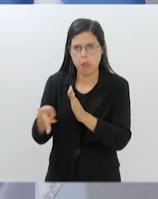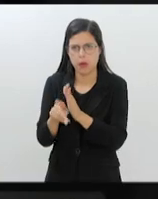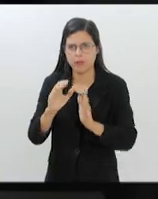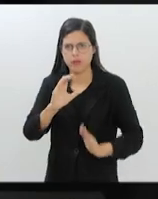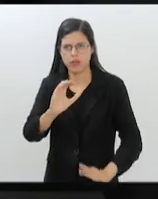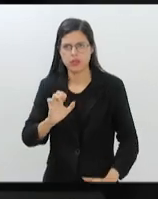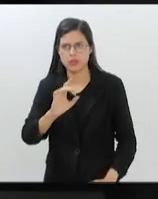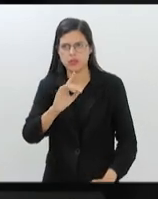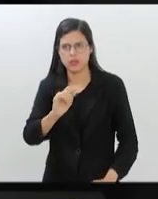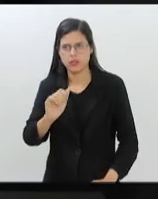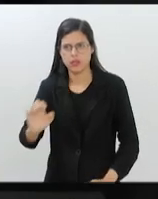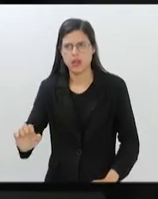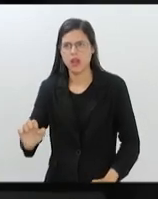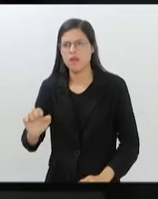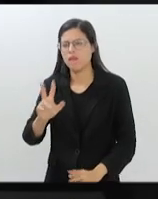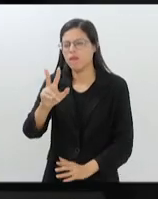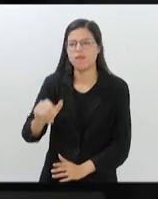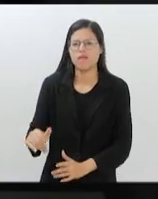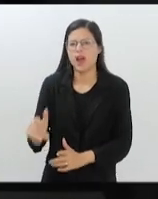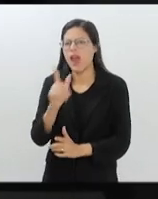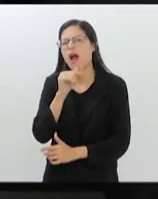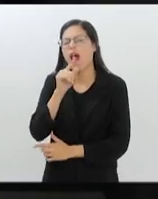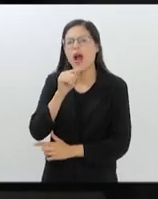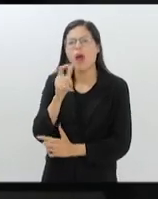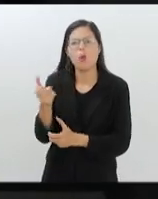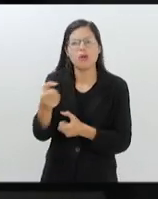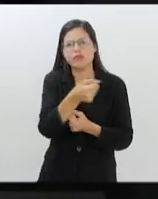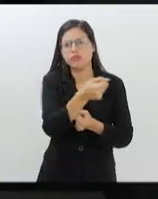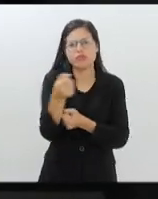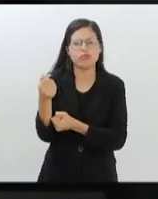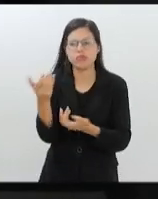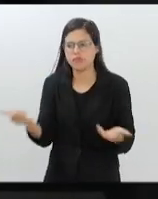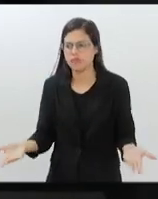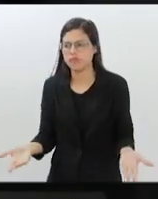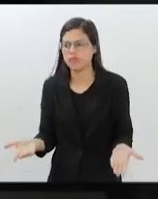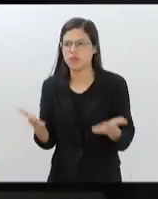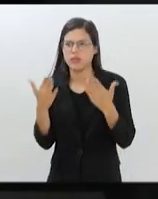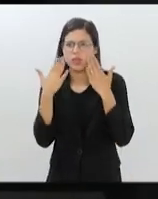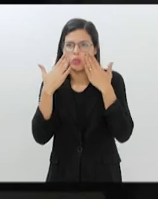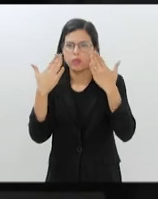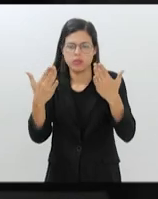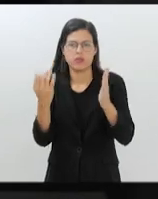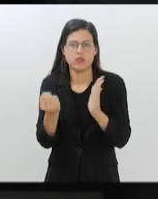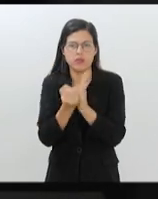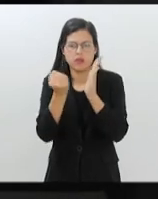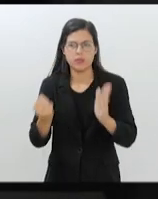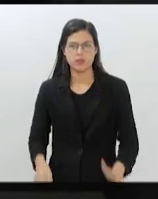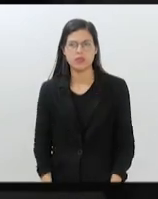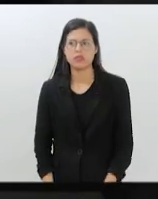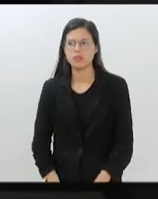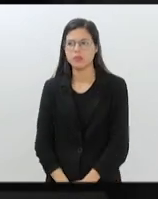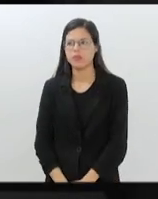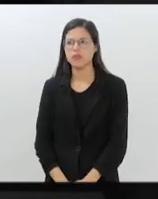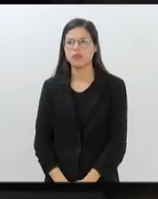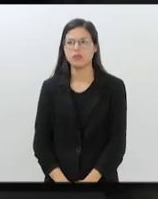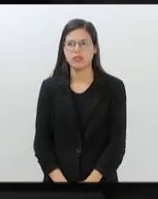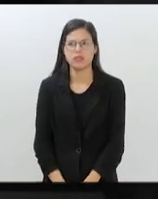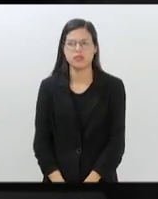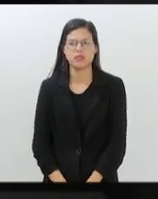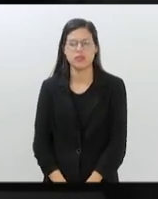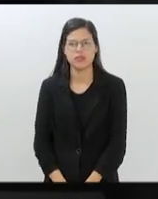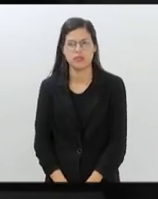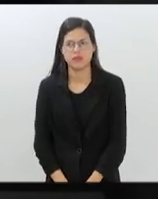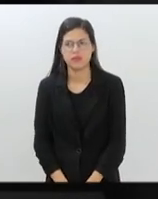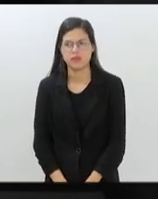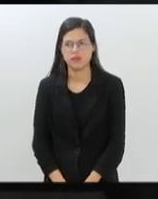distribuir água do Rio de Janeiro molhar todo mundo o que que vai ser exposição da marca exposição da marca R 1 milhão deais e como é